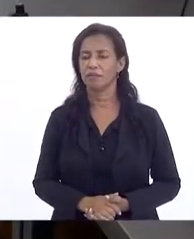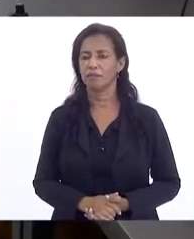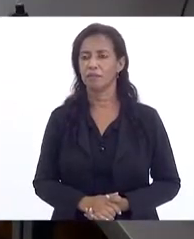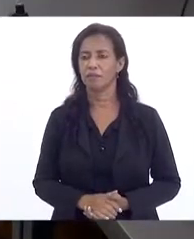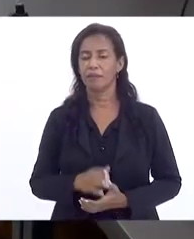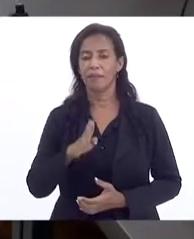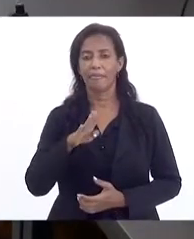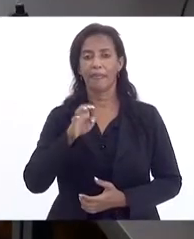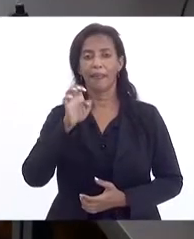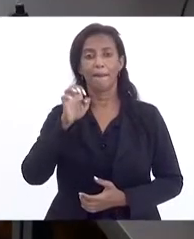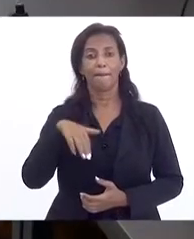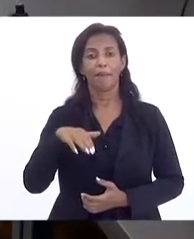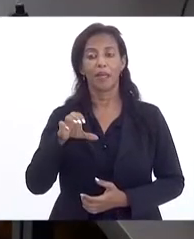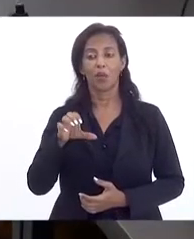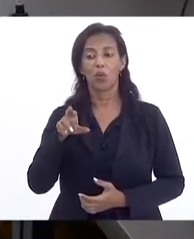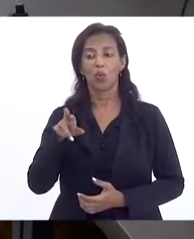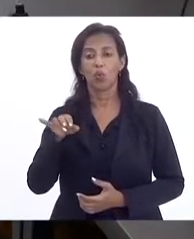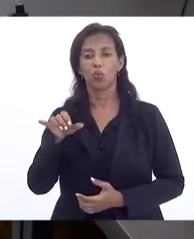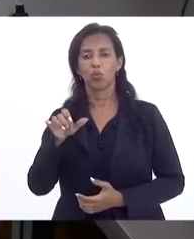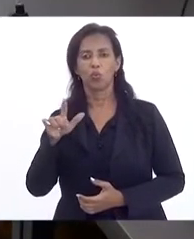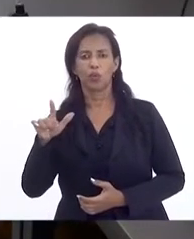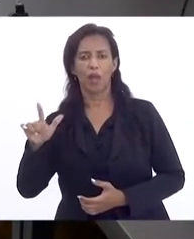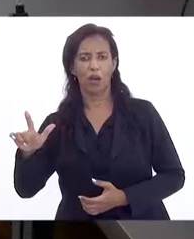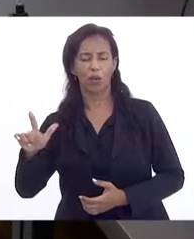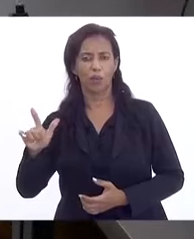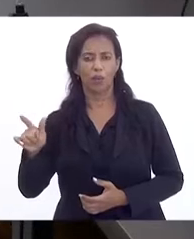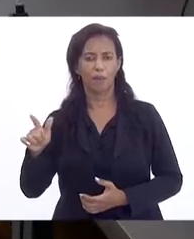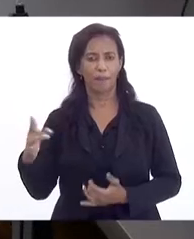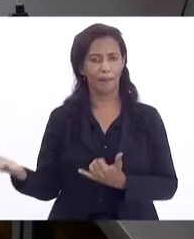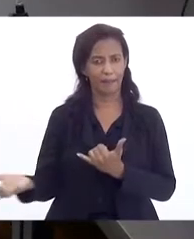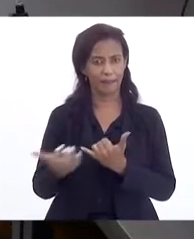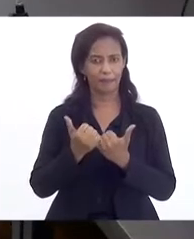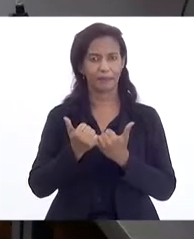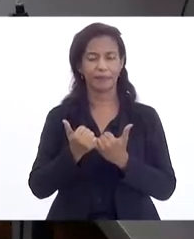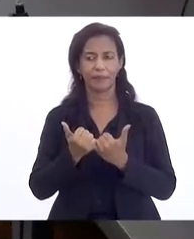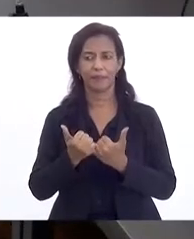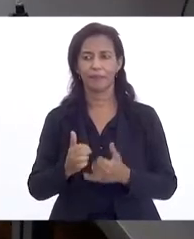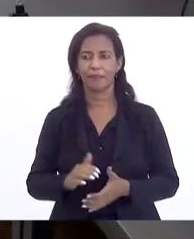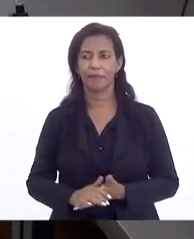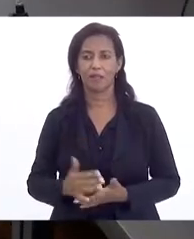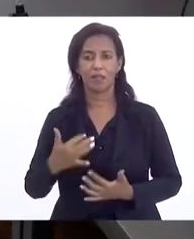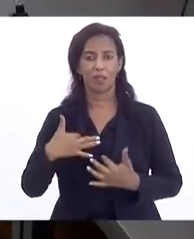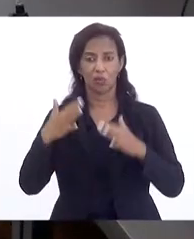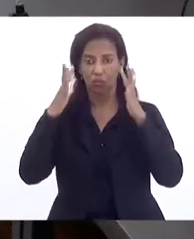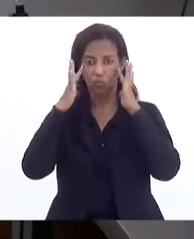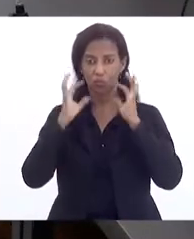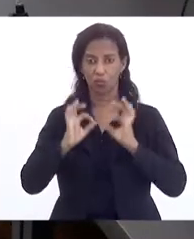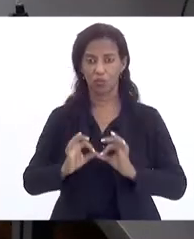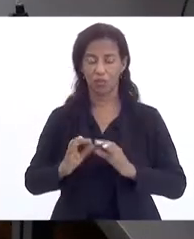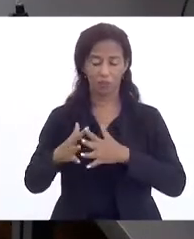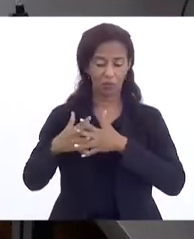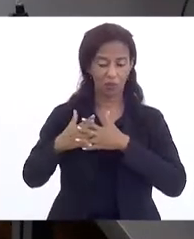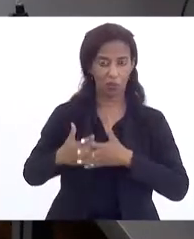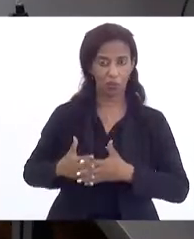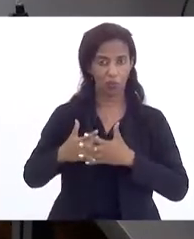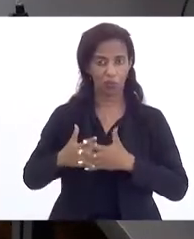bem cultural para fins de tombamento de natureza e material... Eu não sei, mas eu acho que há uma confusão